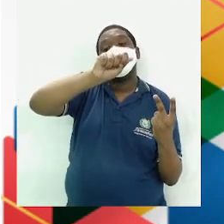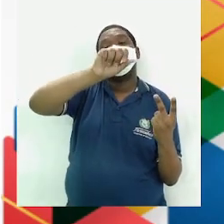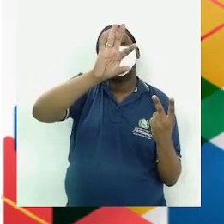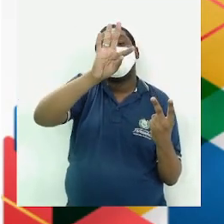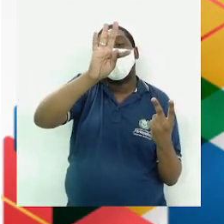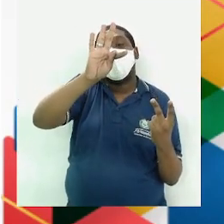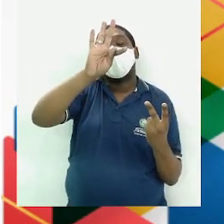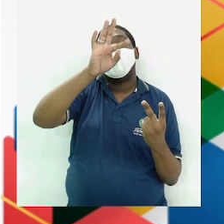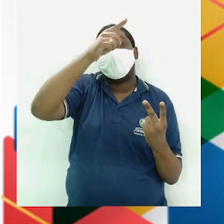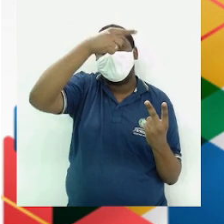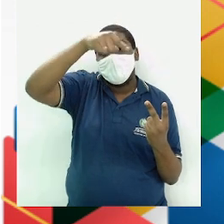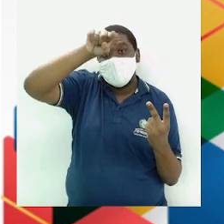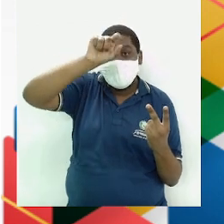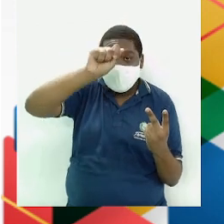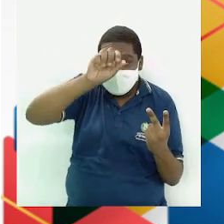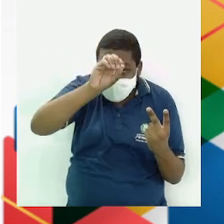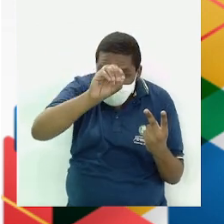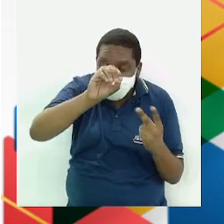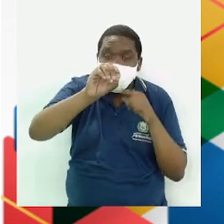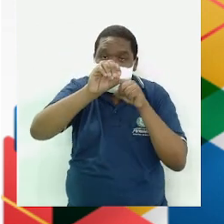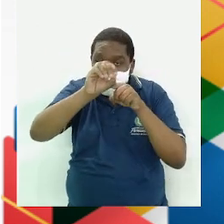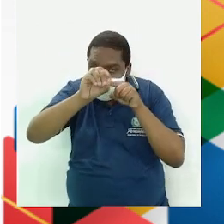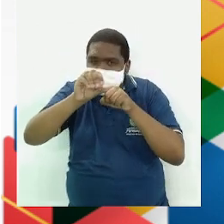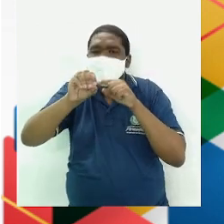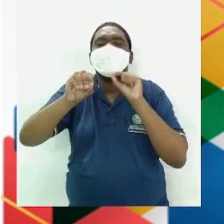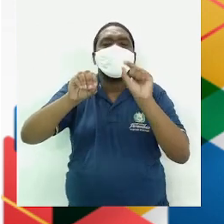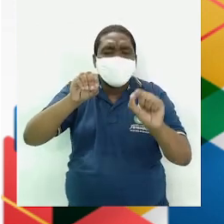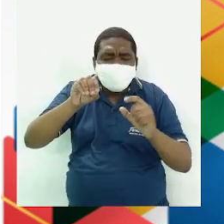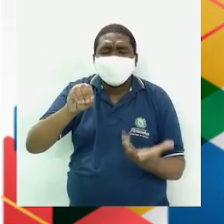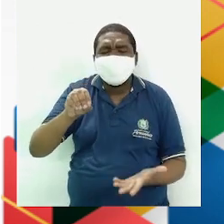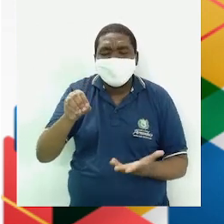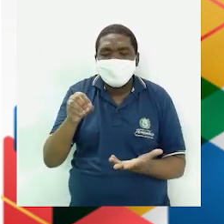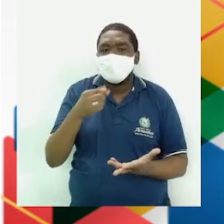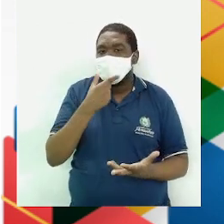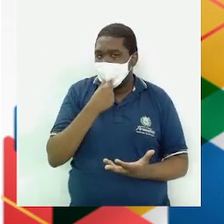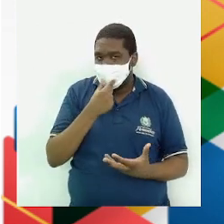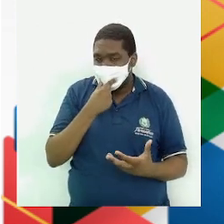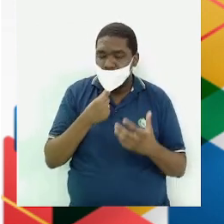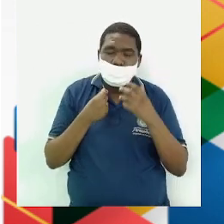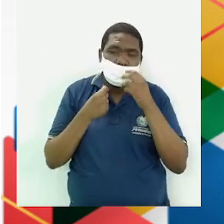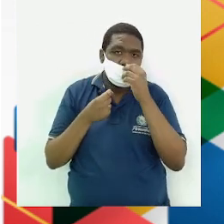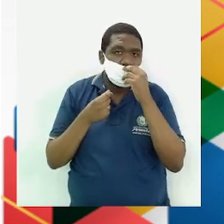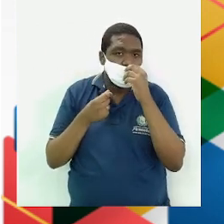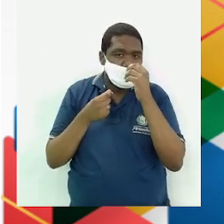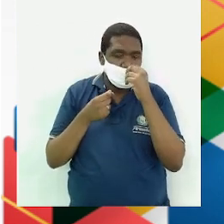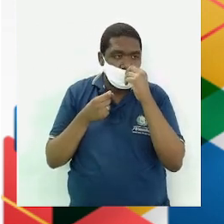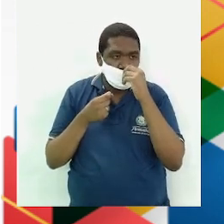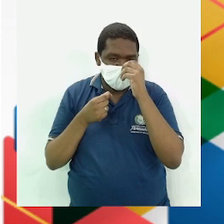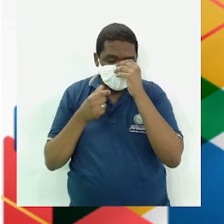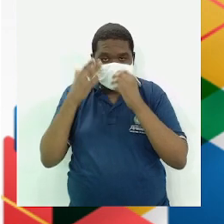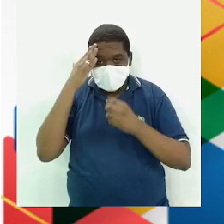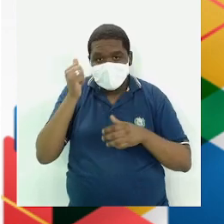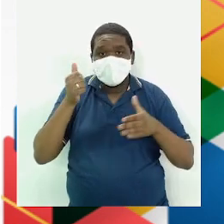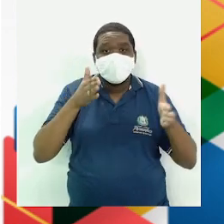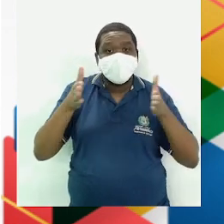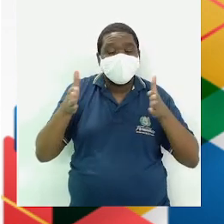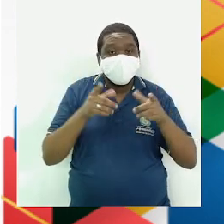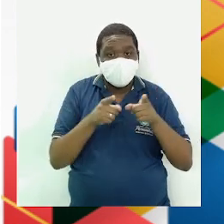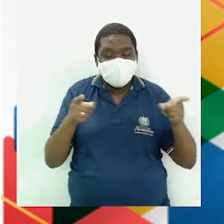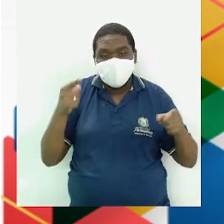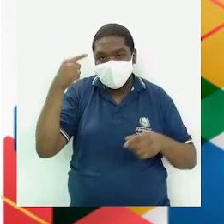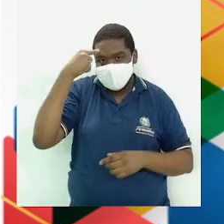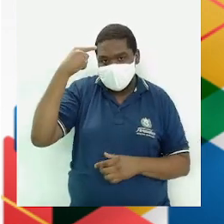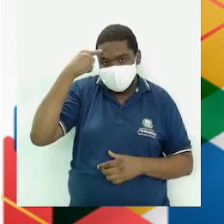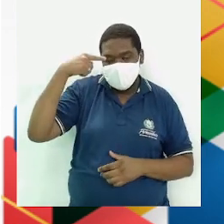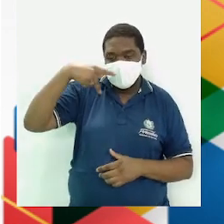ele consegue viver, ele consegue dividir. Nós podemos dizer que o período, né, do pensamento platônico,